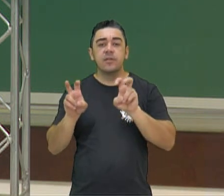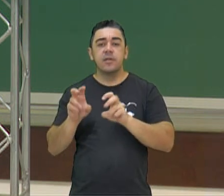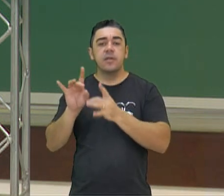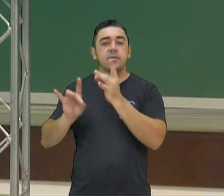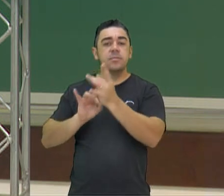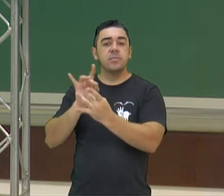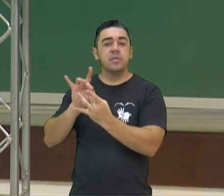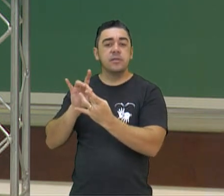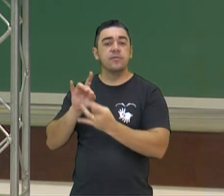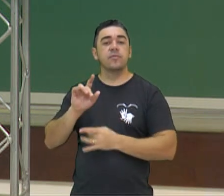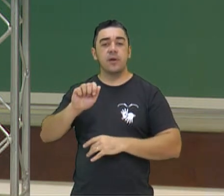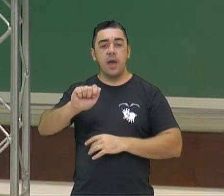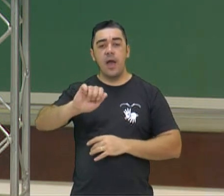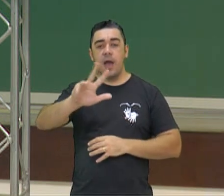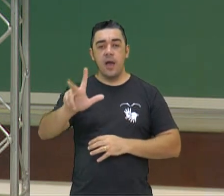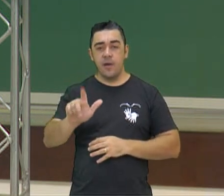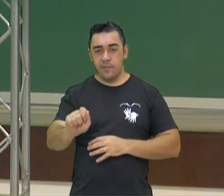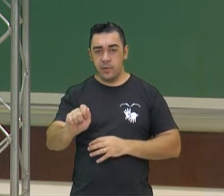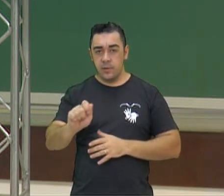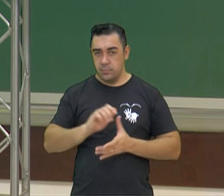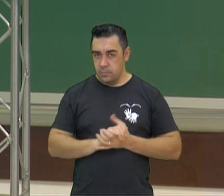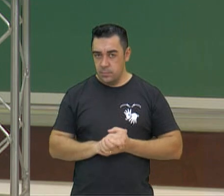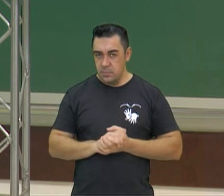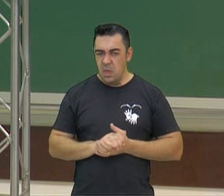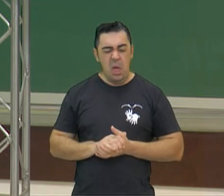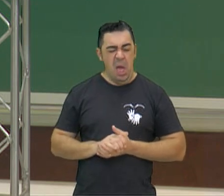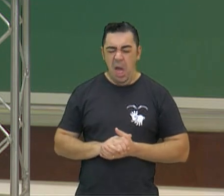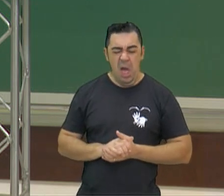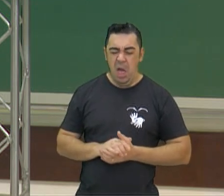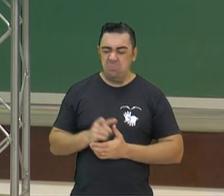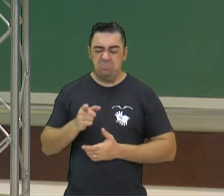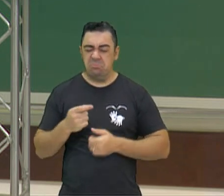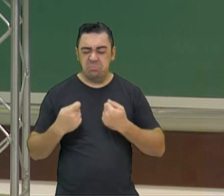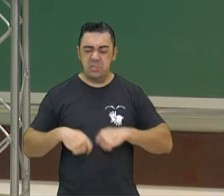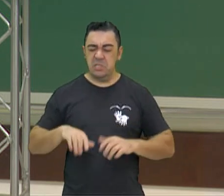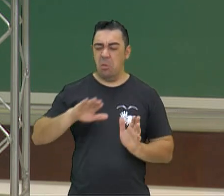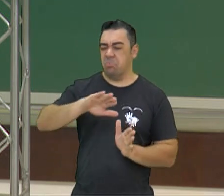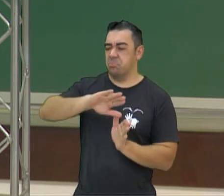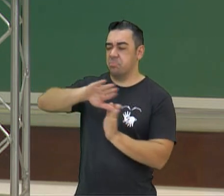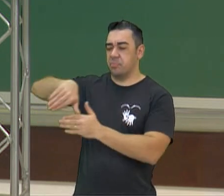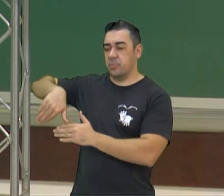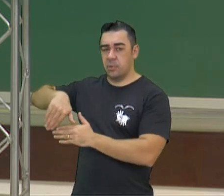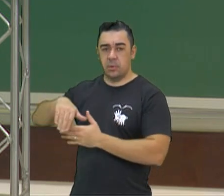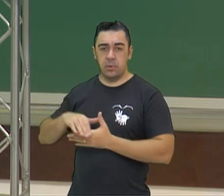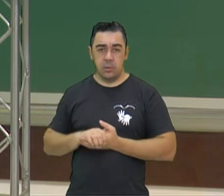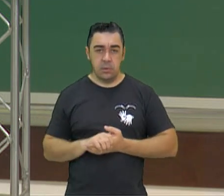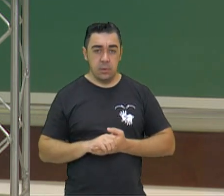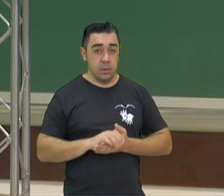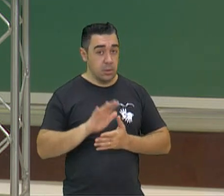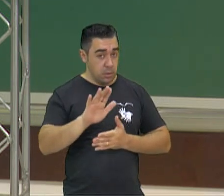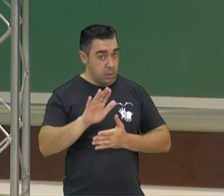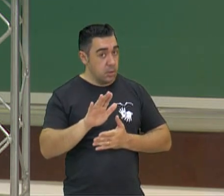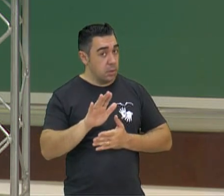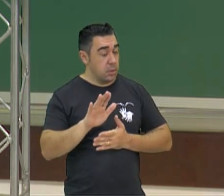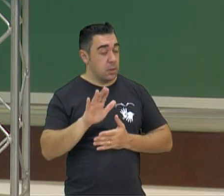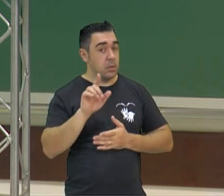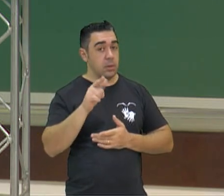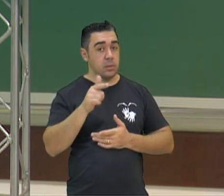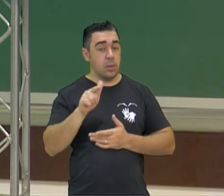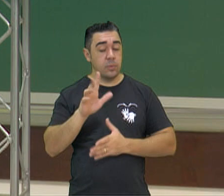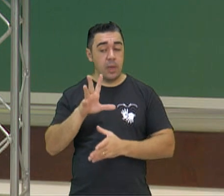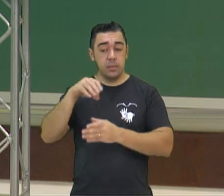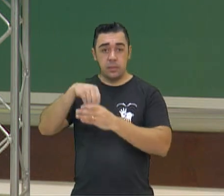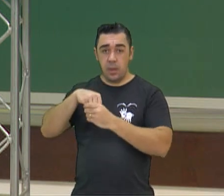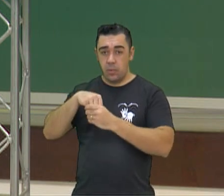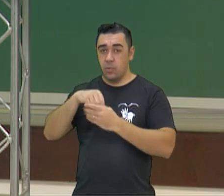África. Então não considere que esse é um conteúdo, eu não preciso ver isso porque não está no meu livro didático. Eu vou argumentar, por ele não estar no